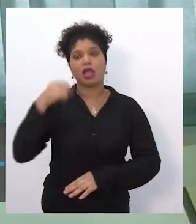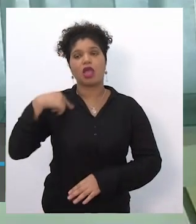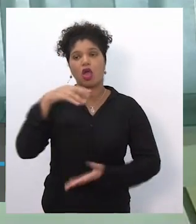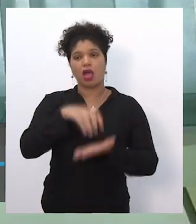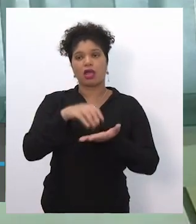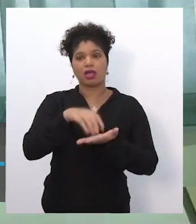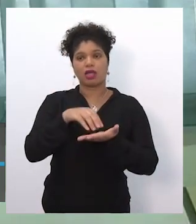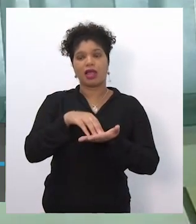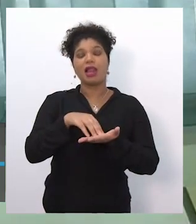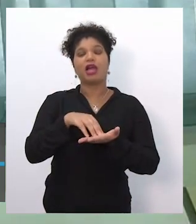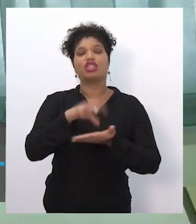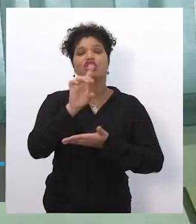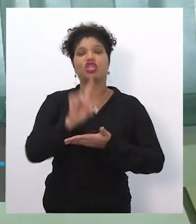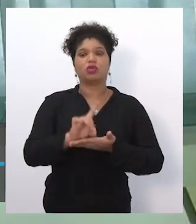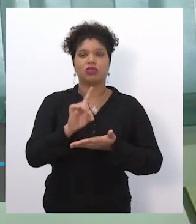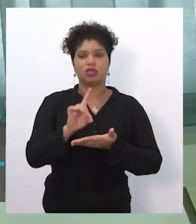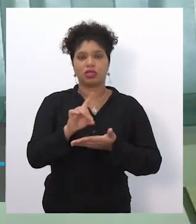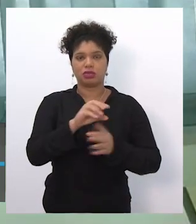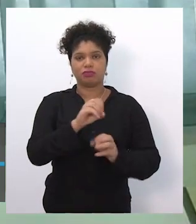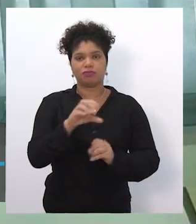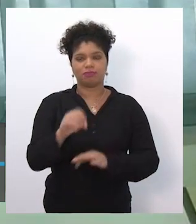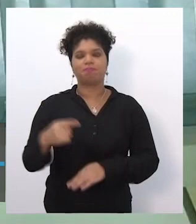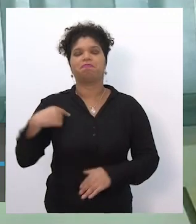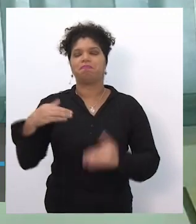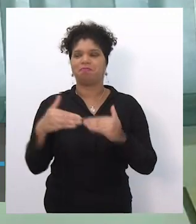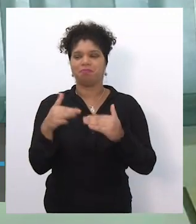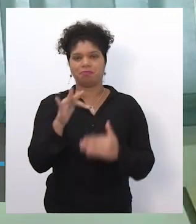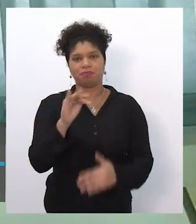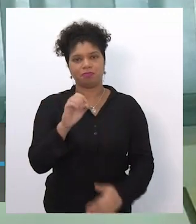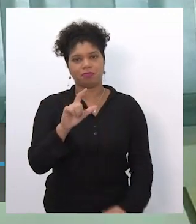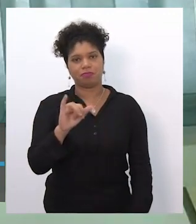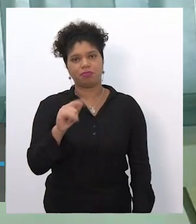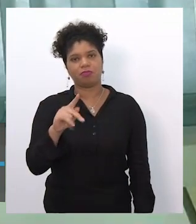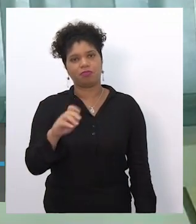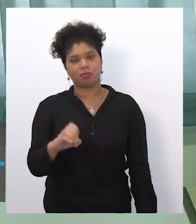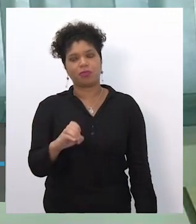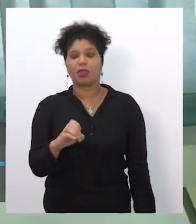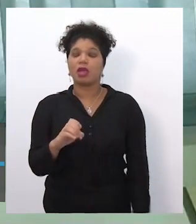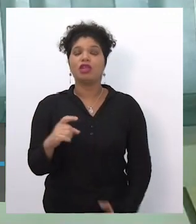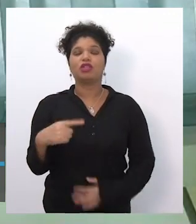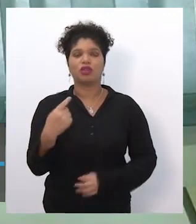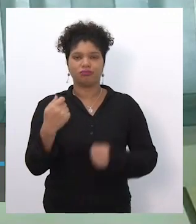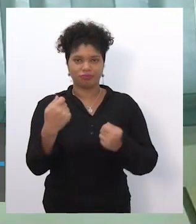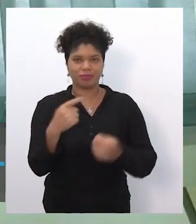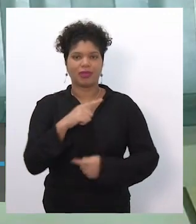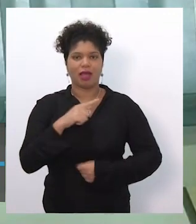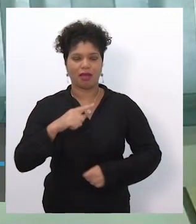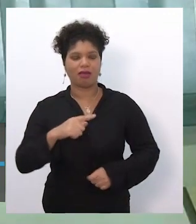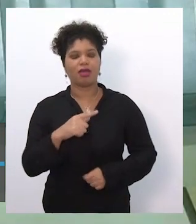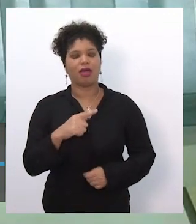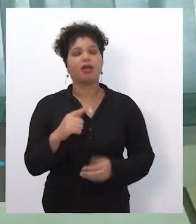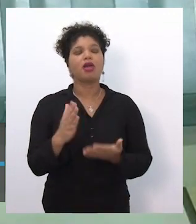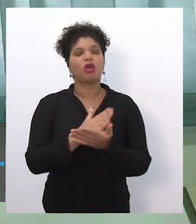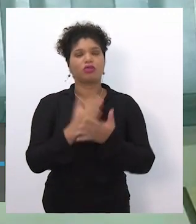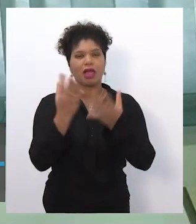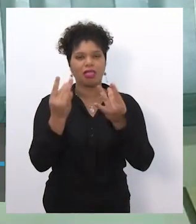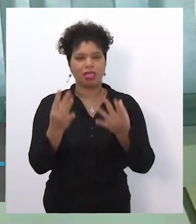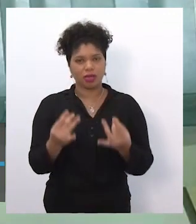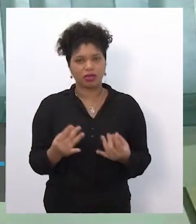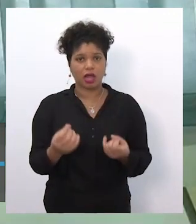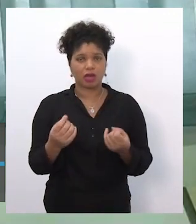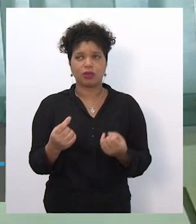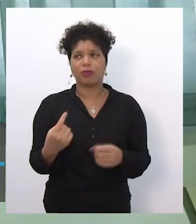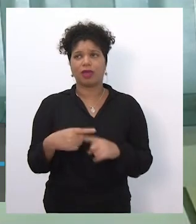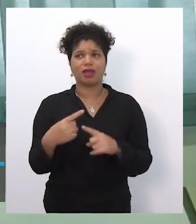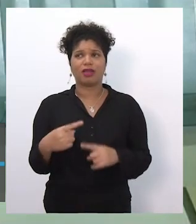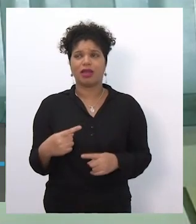de Ensino. Né, e concordo plenamente com o Felipe, né, nós temos essa prerrogativa que nós não